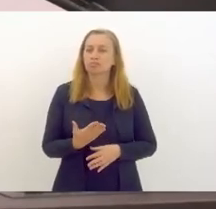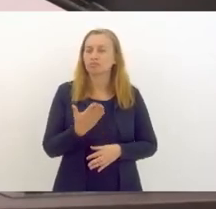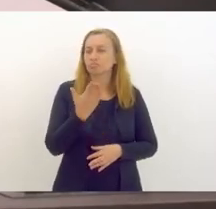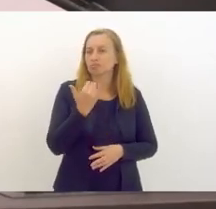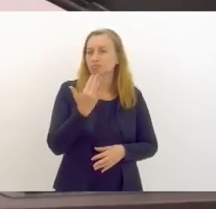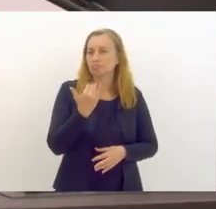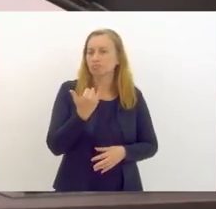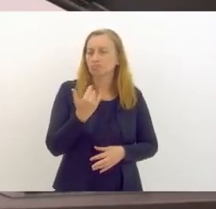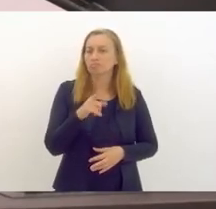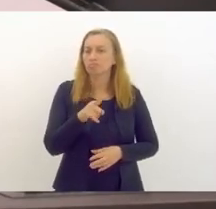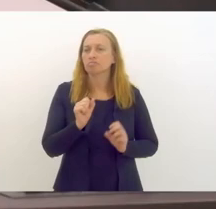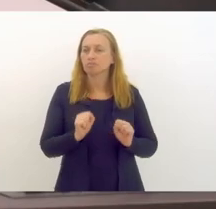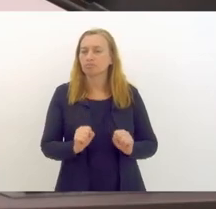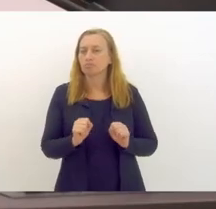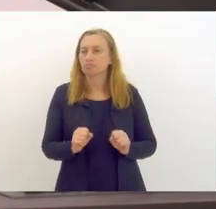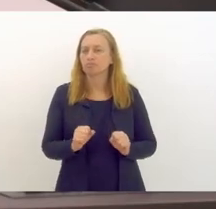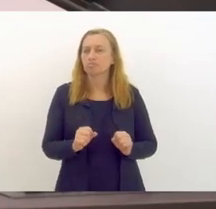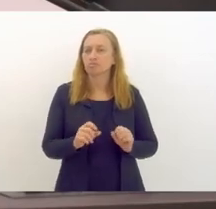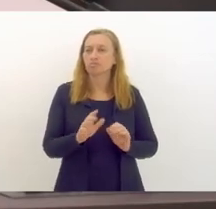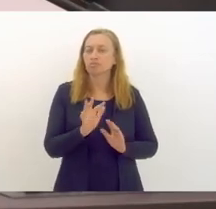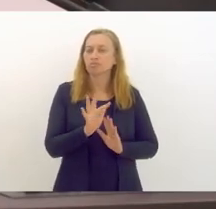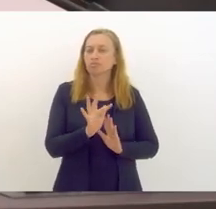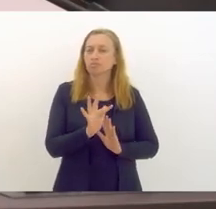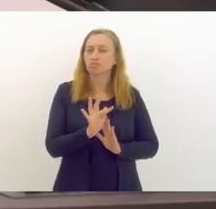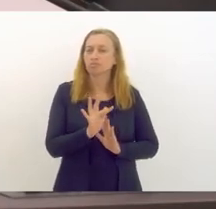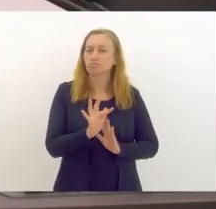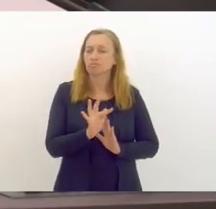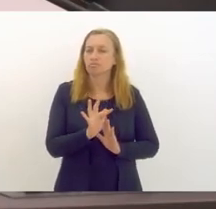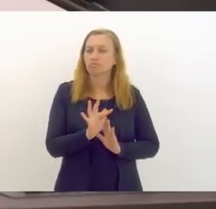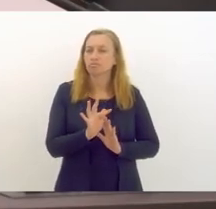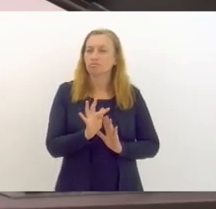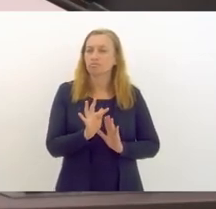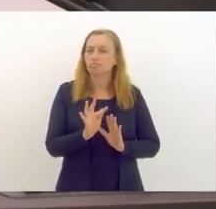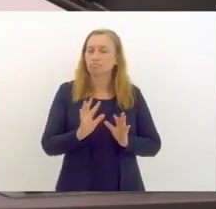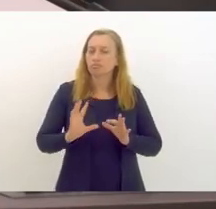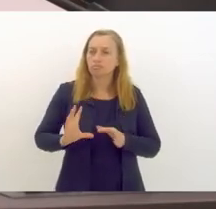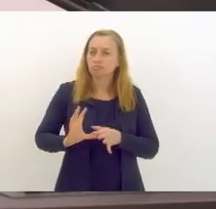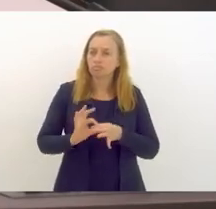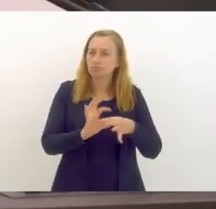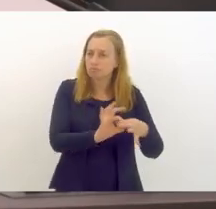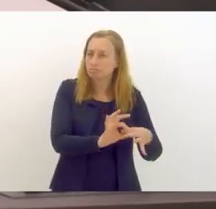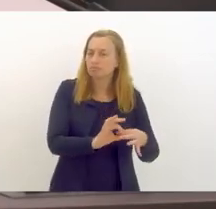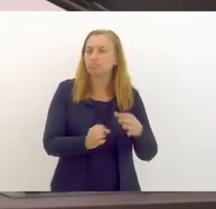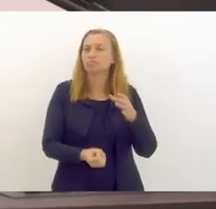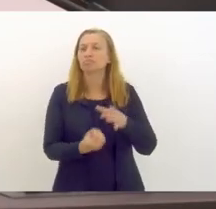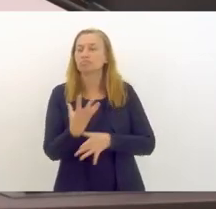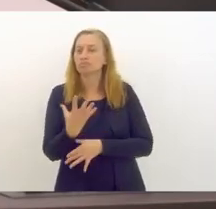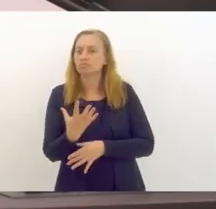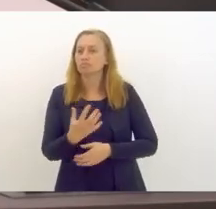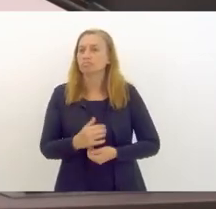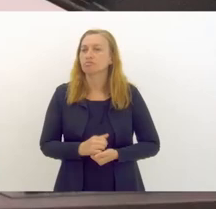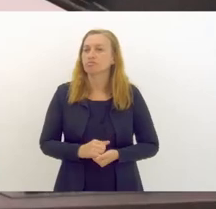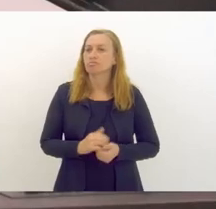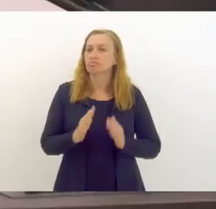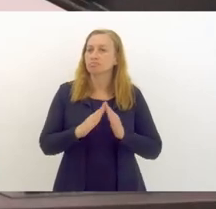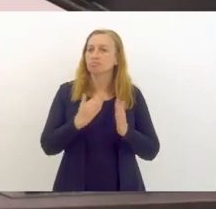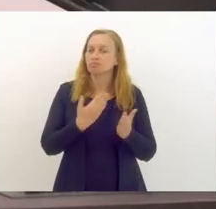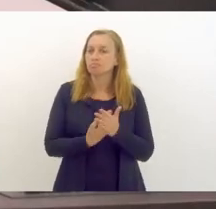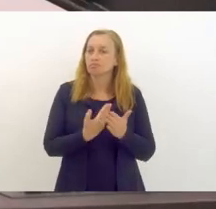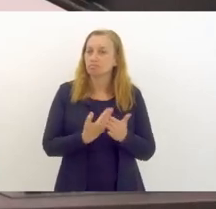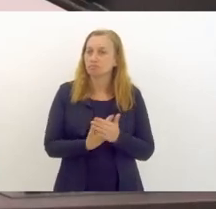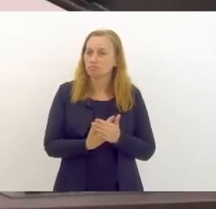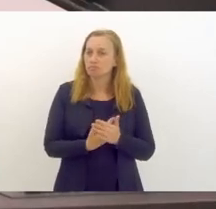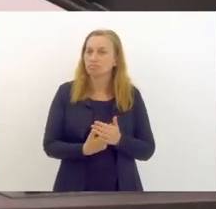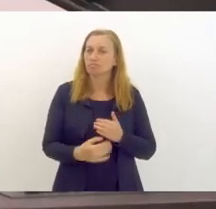aonde você pode ter, no contexto social, inserida a produção como das escolas ETECs